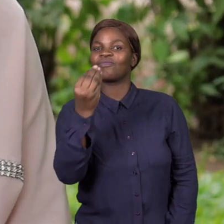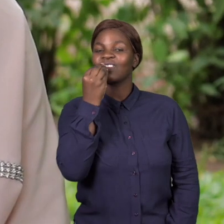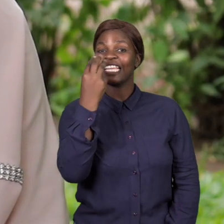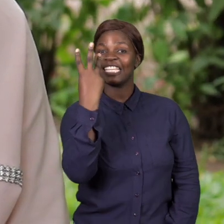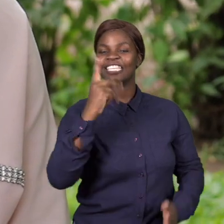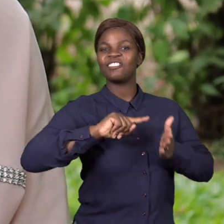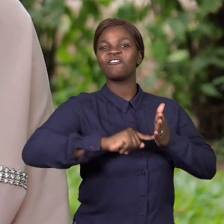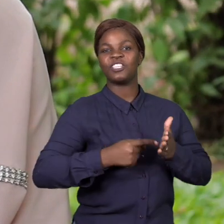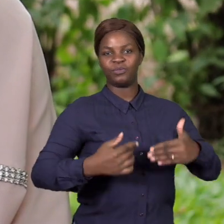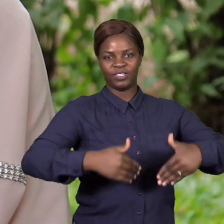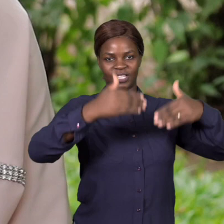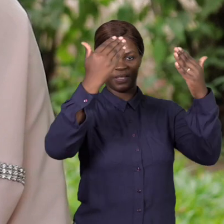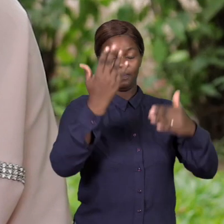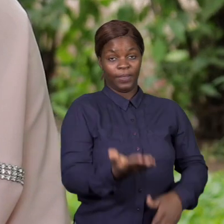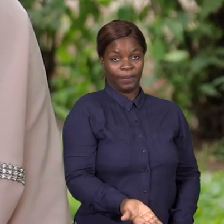por dia.